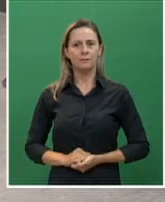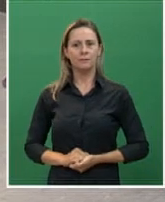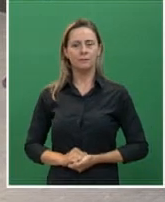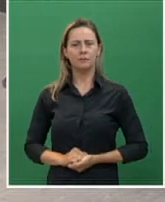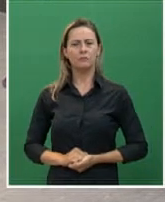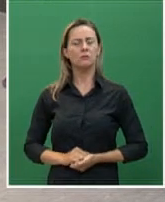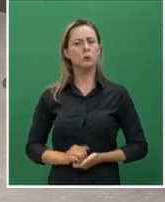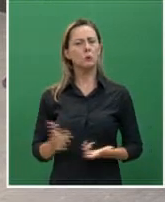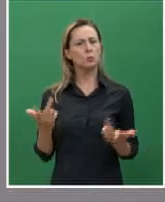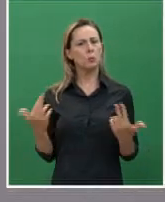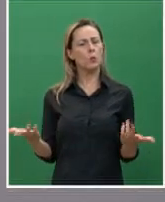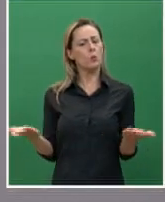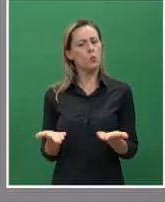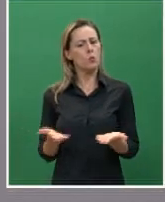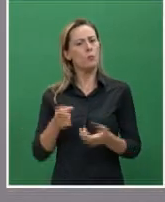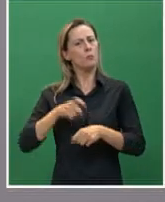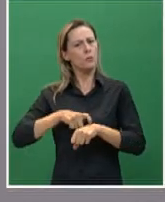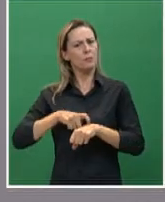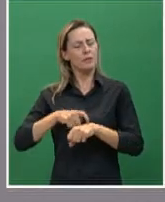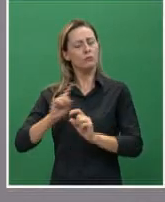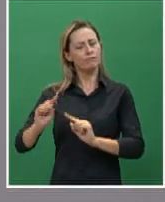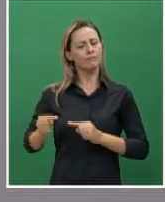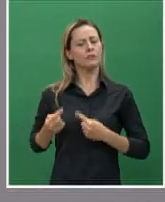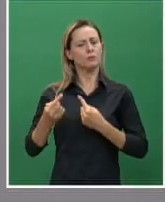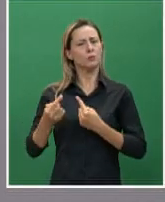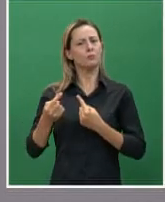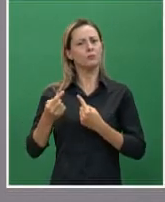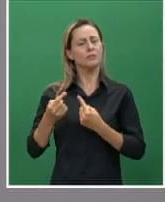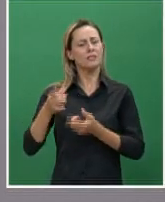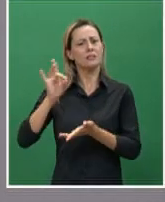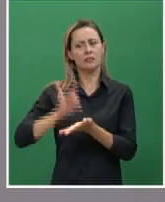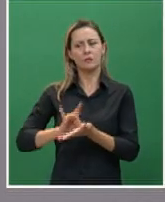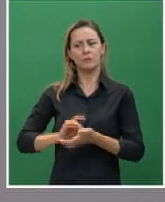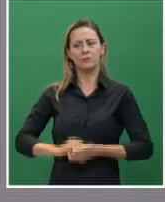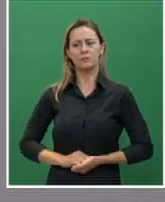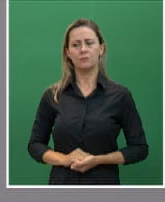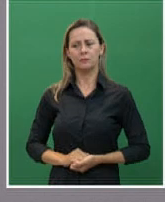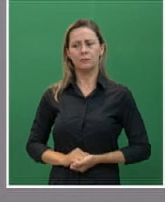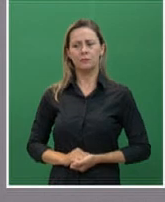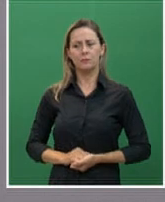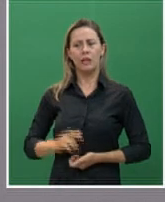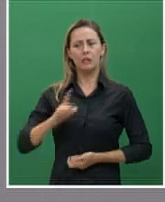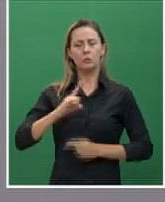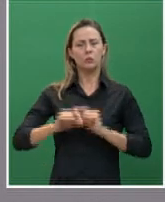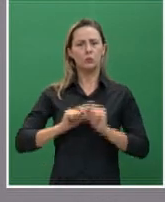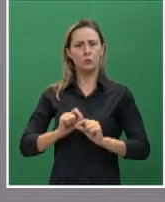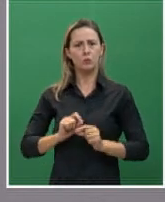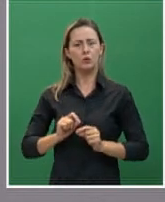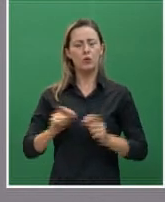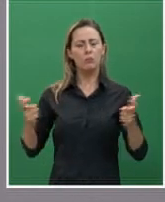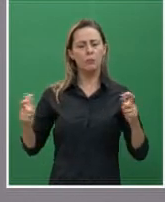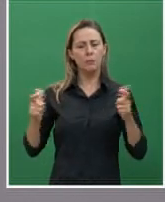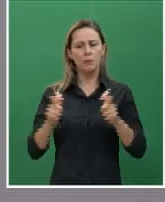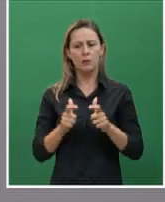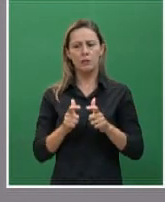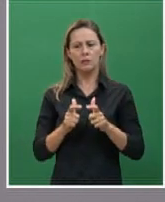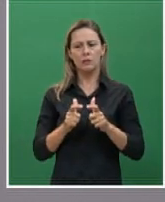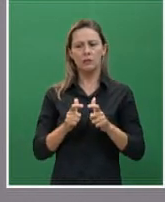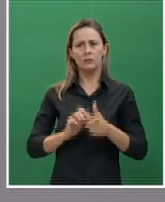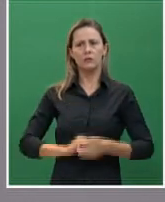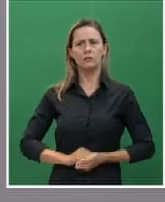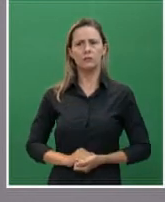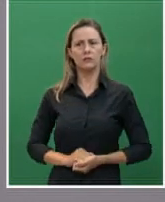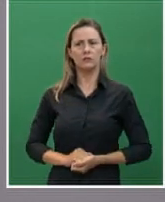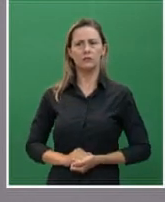naturalmente o cenário do ano que vem um cenário desafiador para prefeitura de Blumenau nós teremos a redução da economia vai